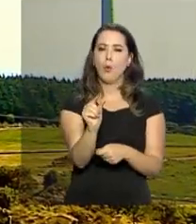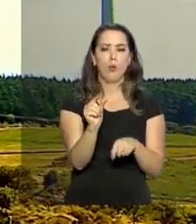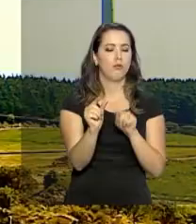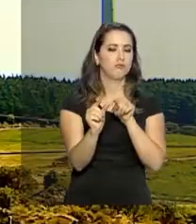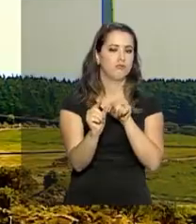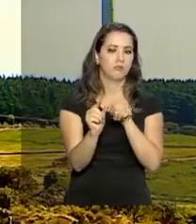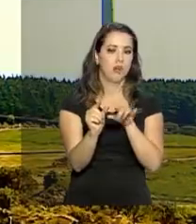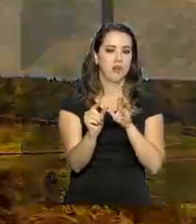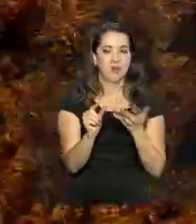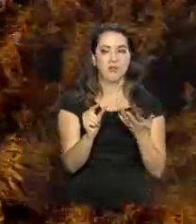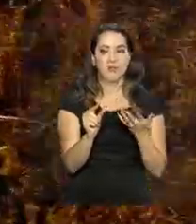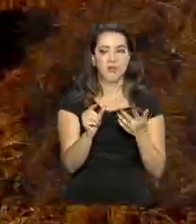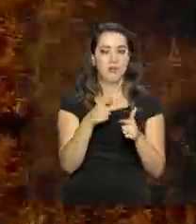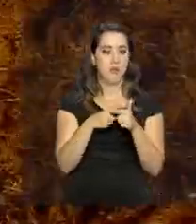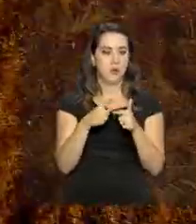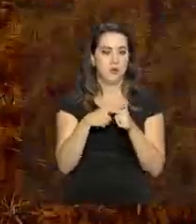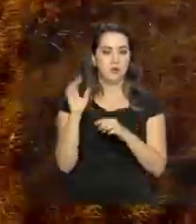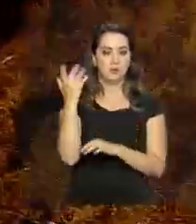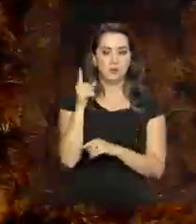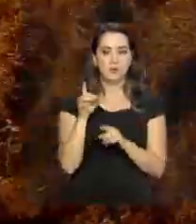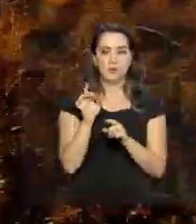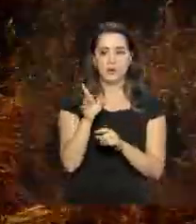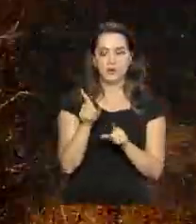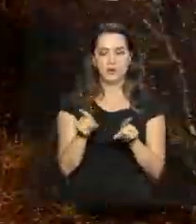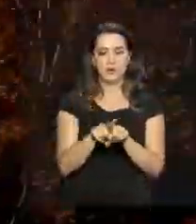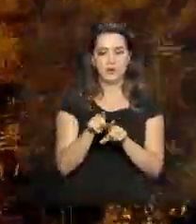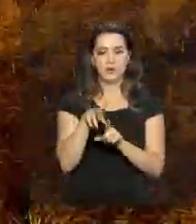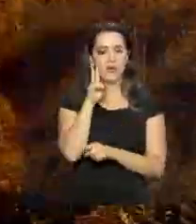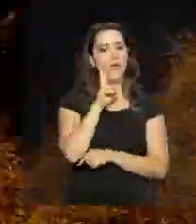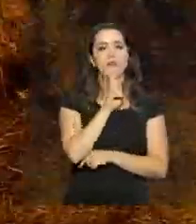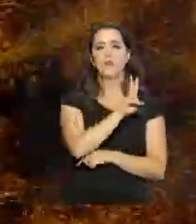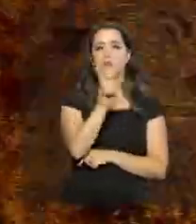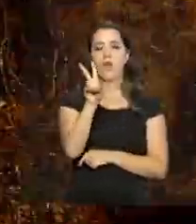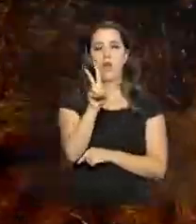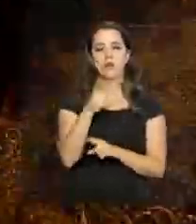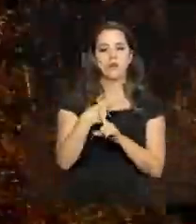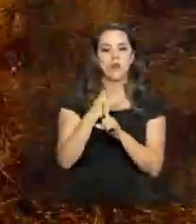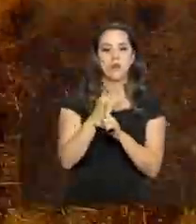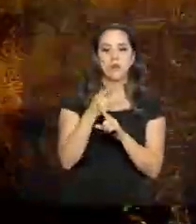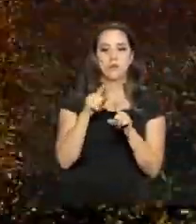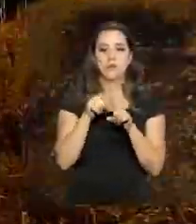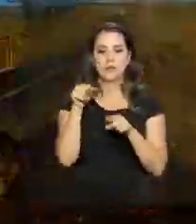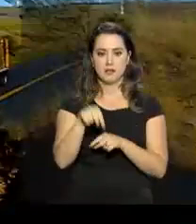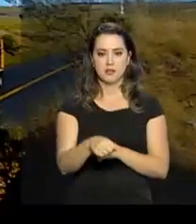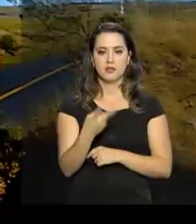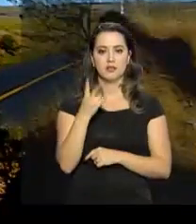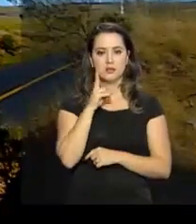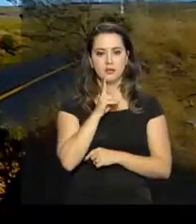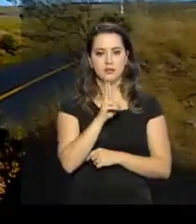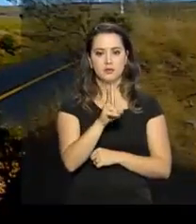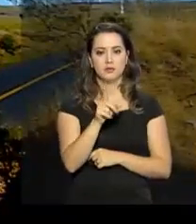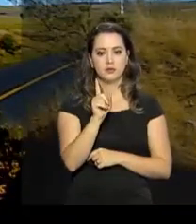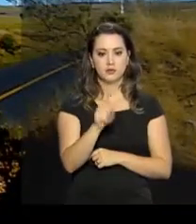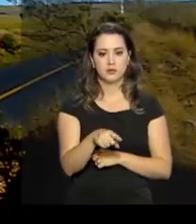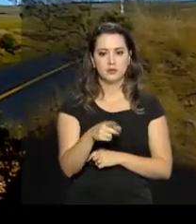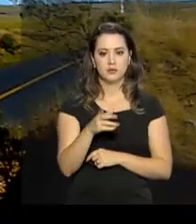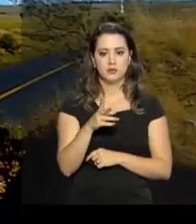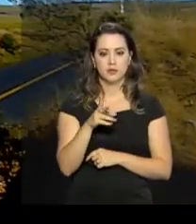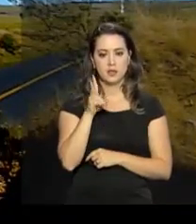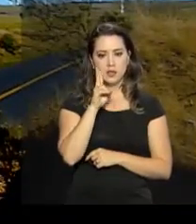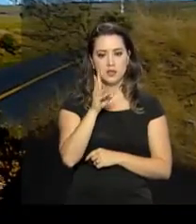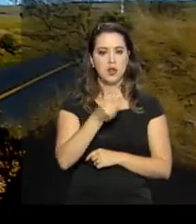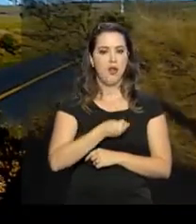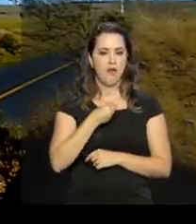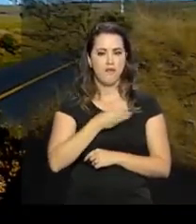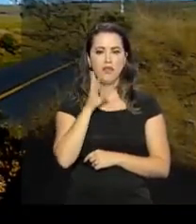ambientais. O que geralmente se fala é impacto visual, mas aqui na região de Palmas, como a gente pode ver, a gente já